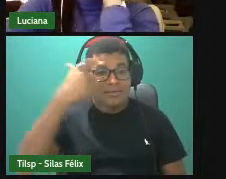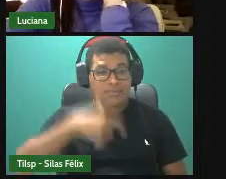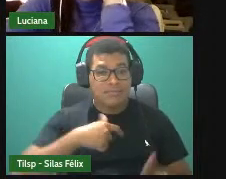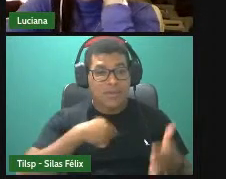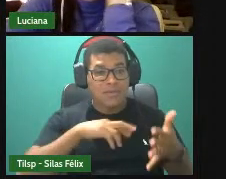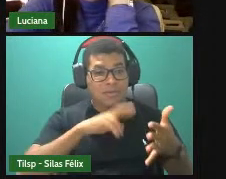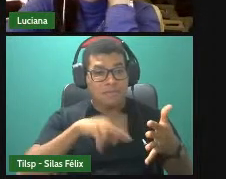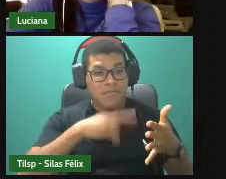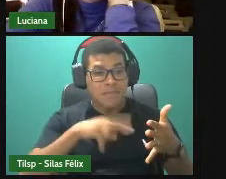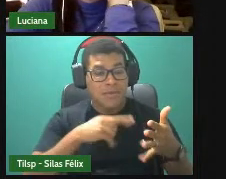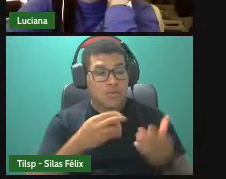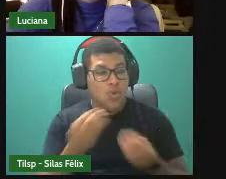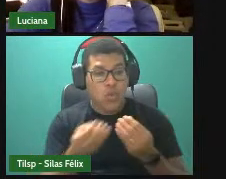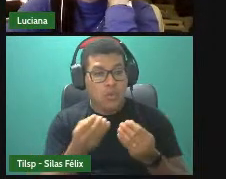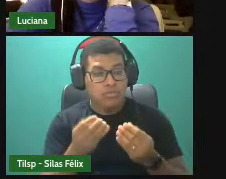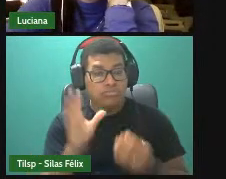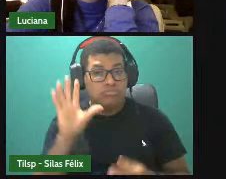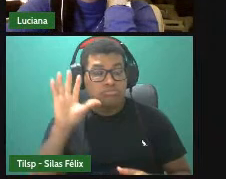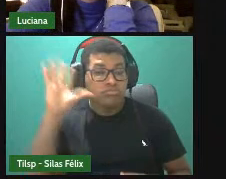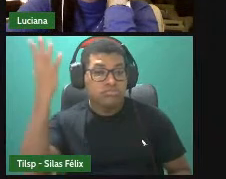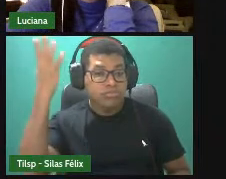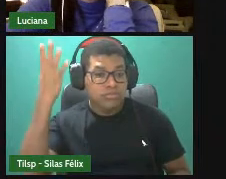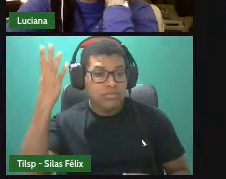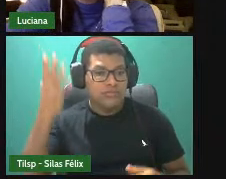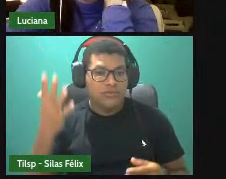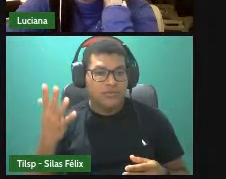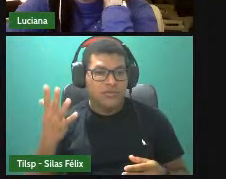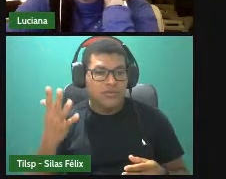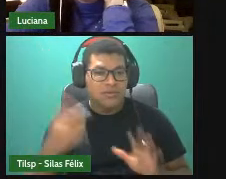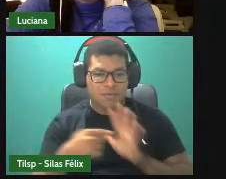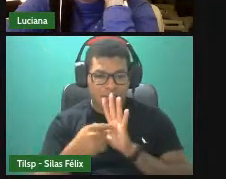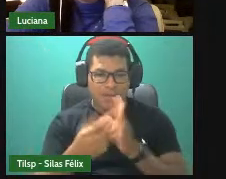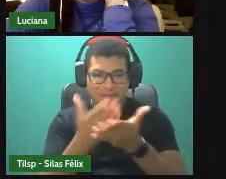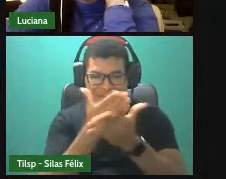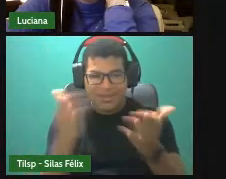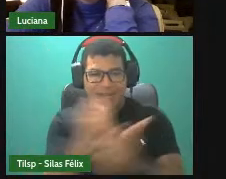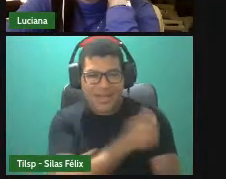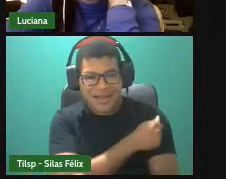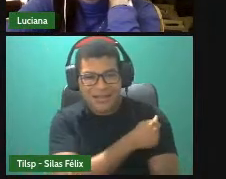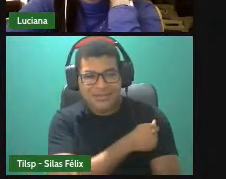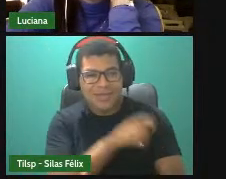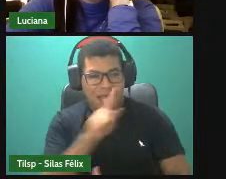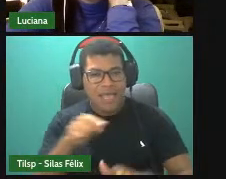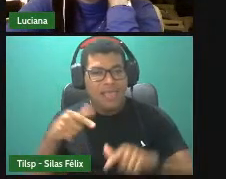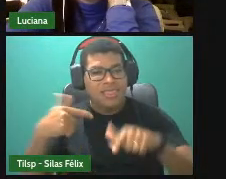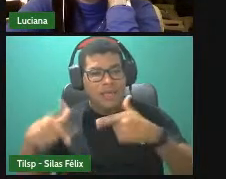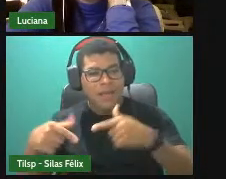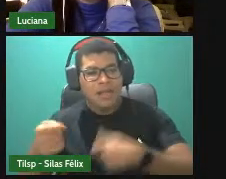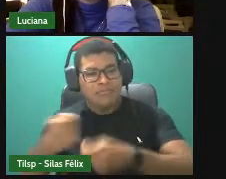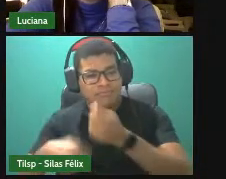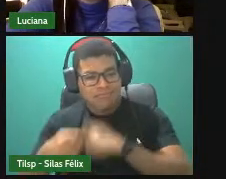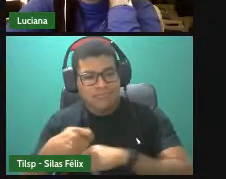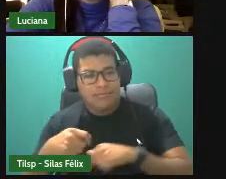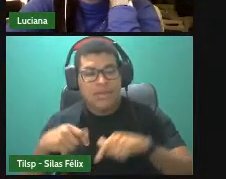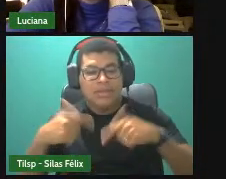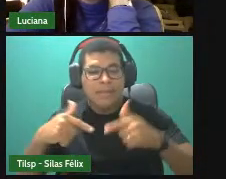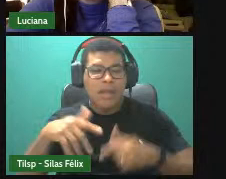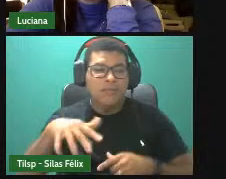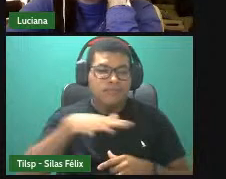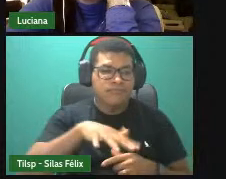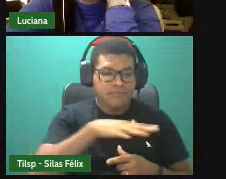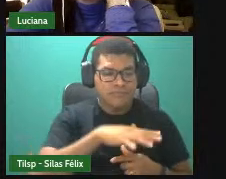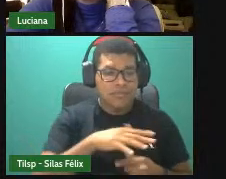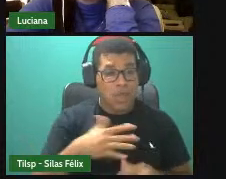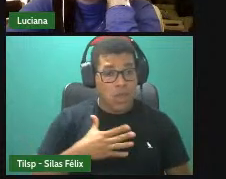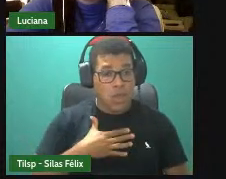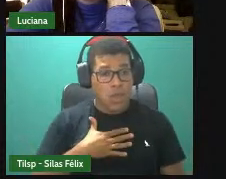como consequência, tá? E aí já mostrando para os alunos essa questão de mercado de trabalho, em campo de atuação, para mim, por